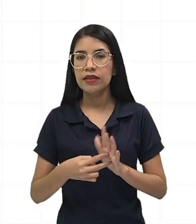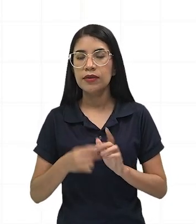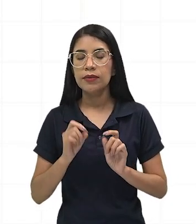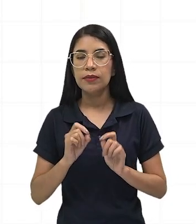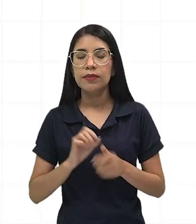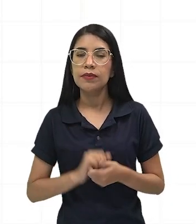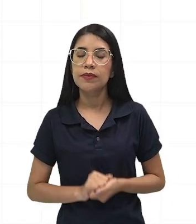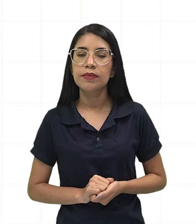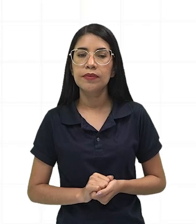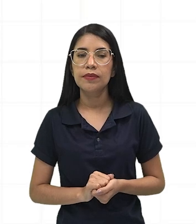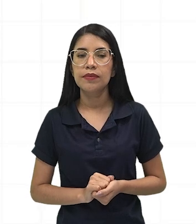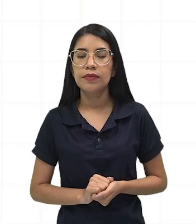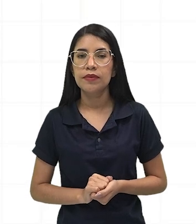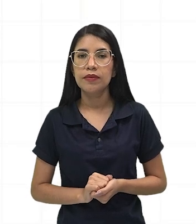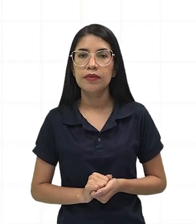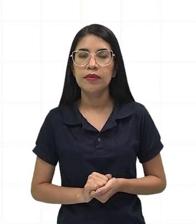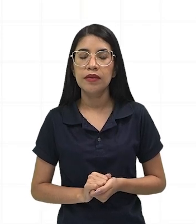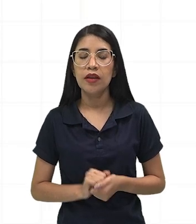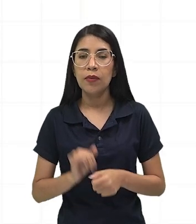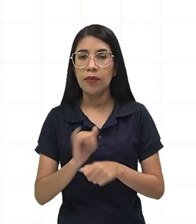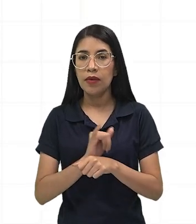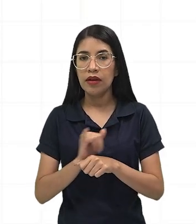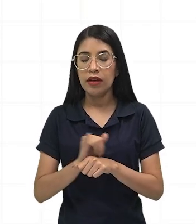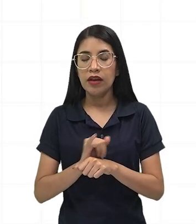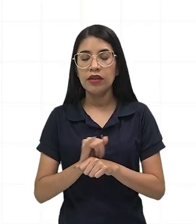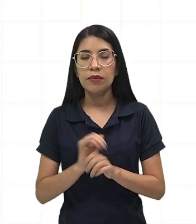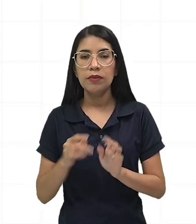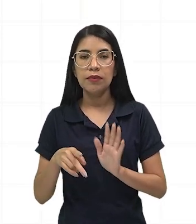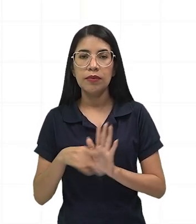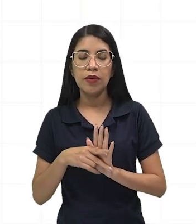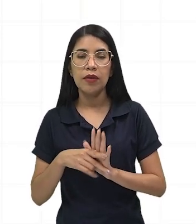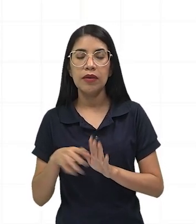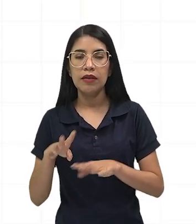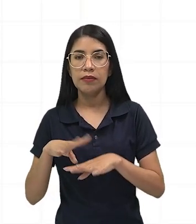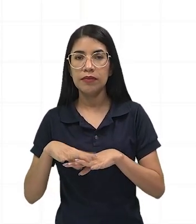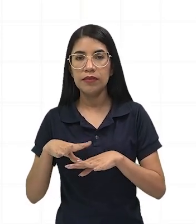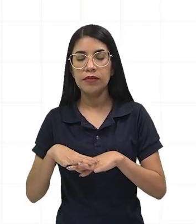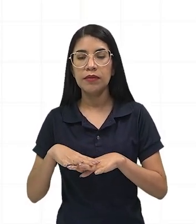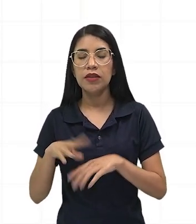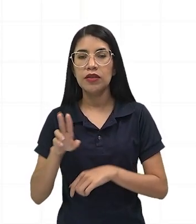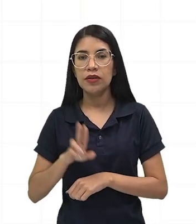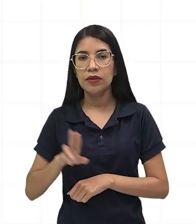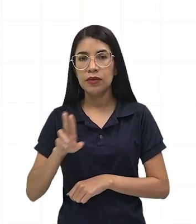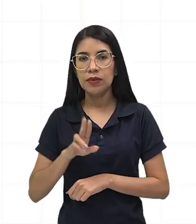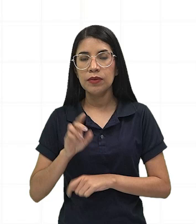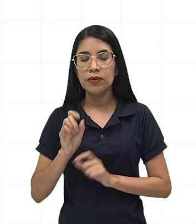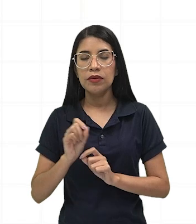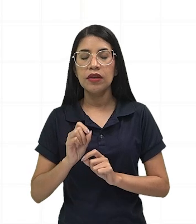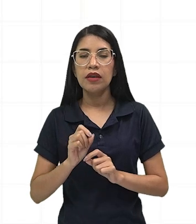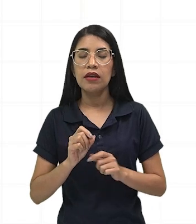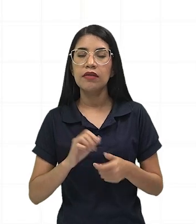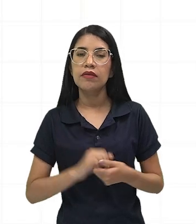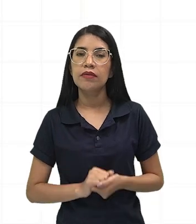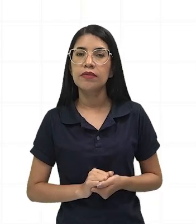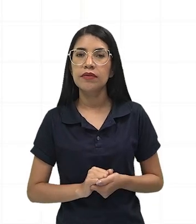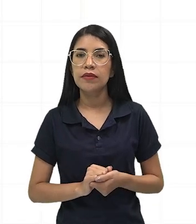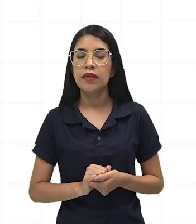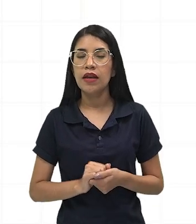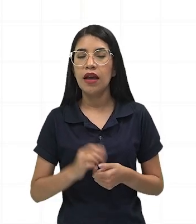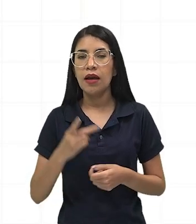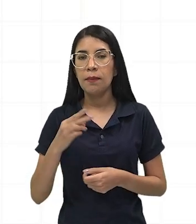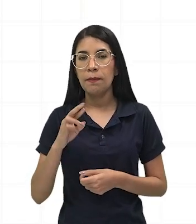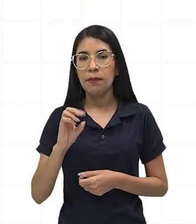3? A regra de 3 é um meio de usar a propriedade fundamental, olha, das proporções